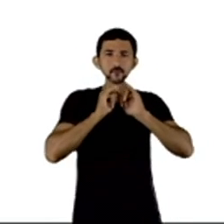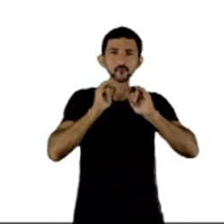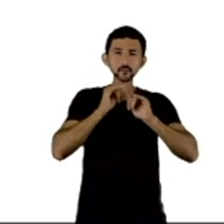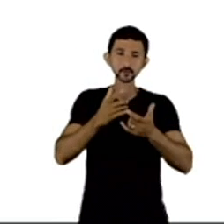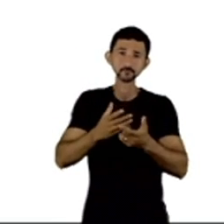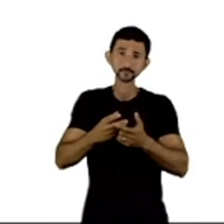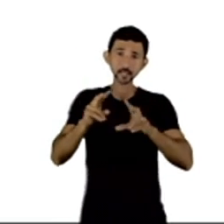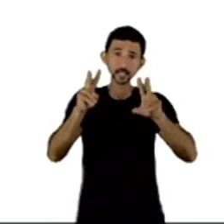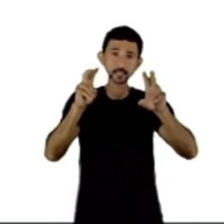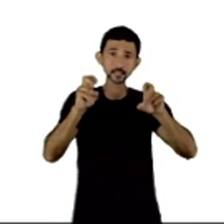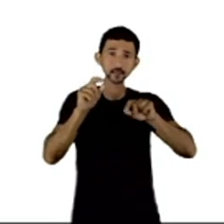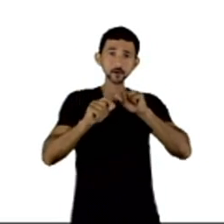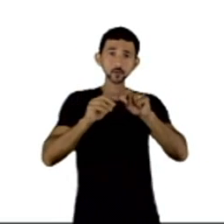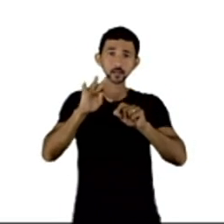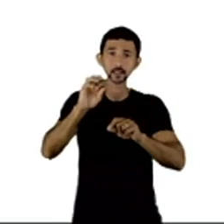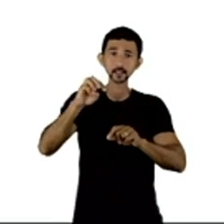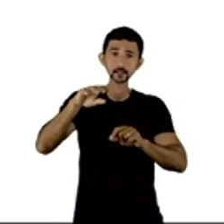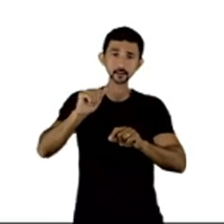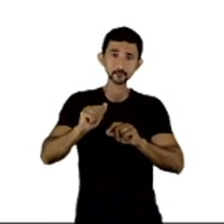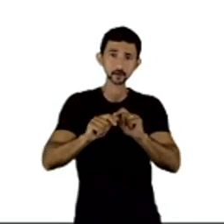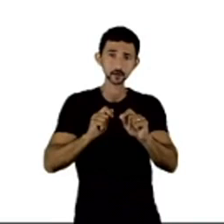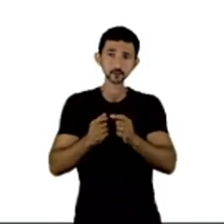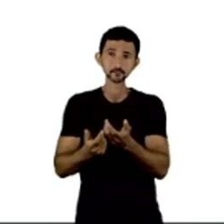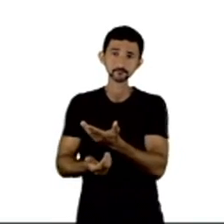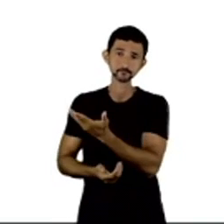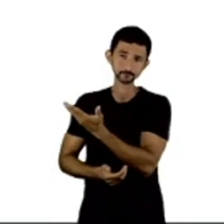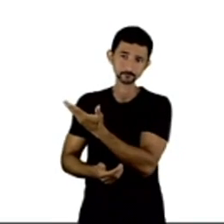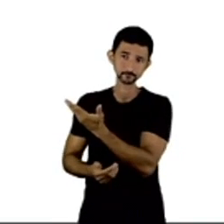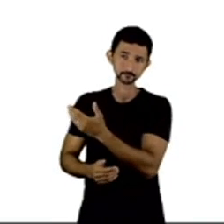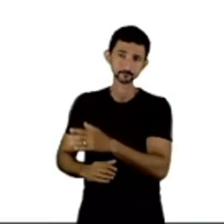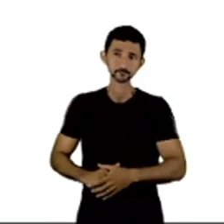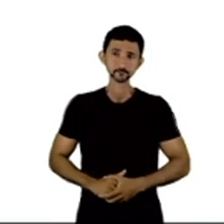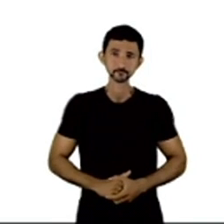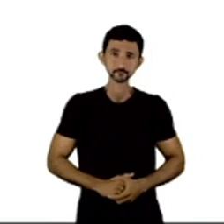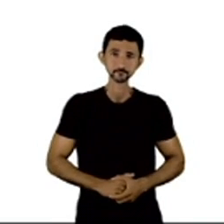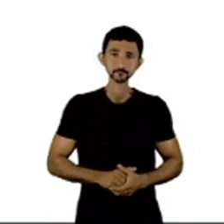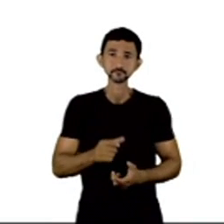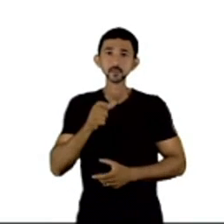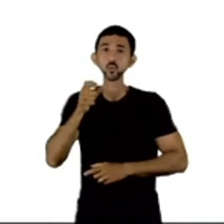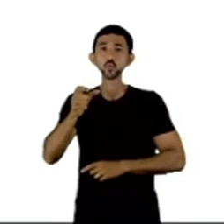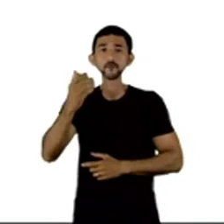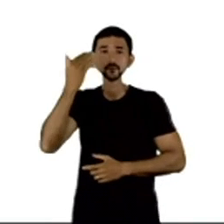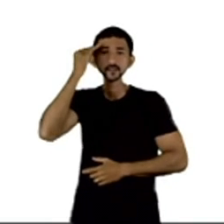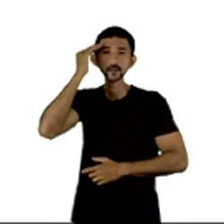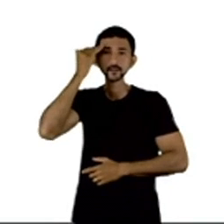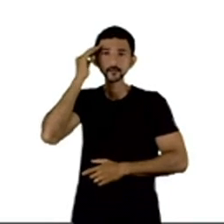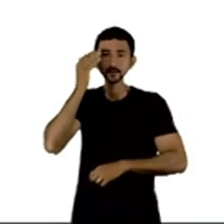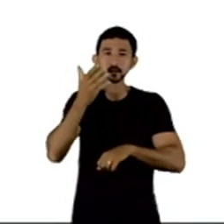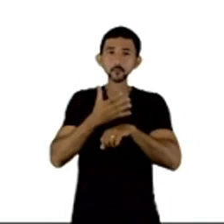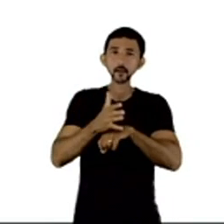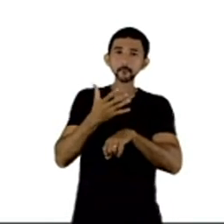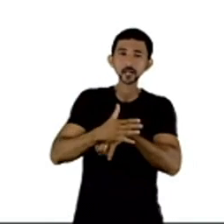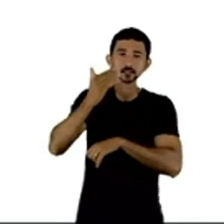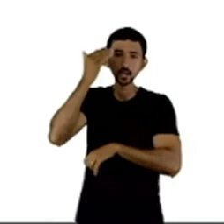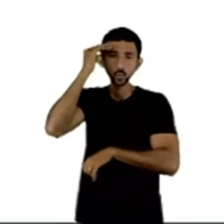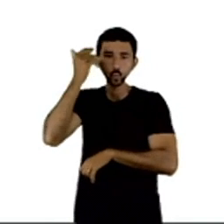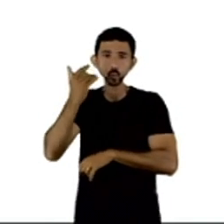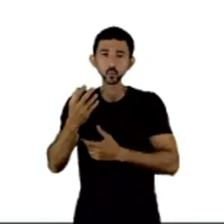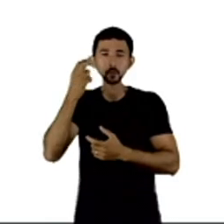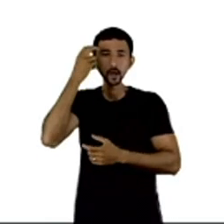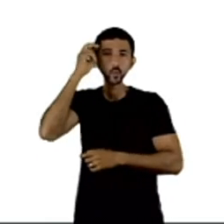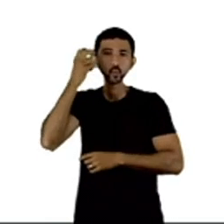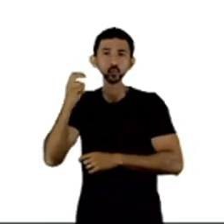traz um tema. O tema desta notícia que nós estamos lendo é um convite à compreensão de uma prática cultural que